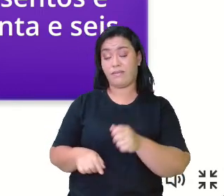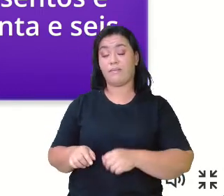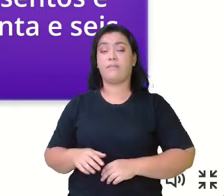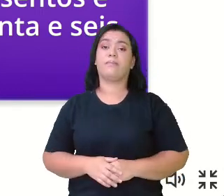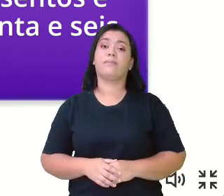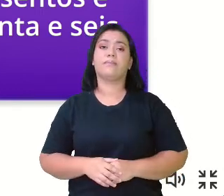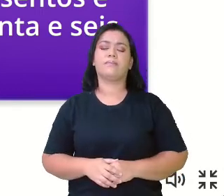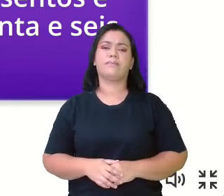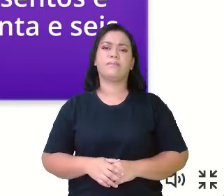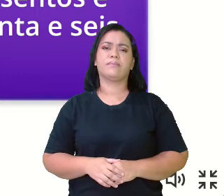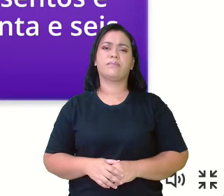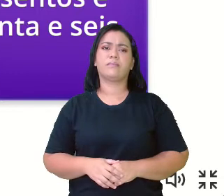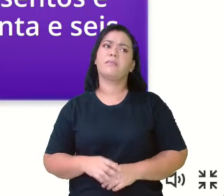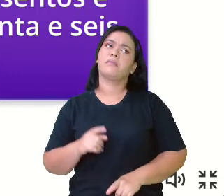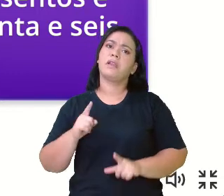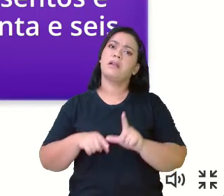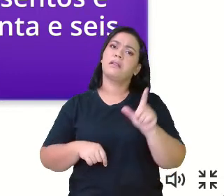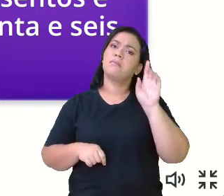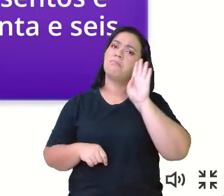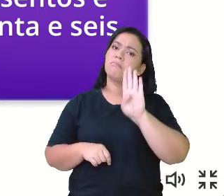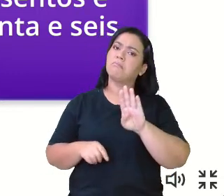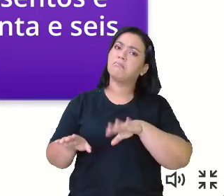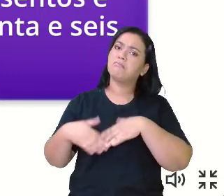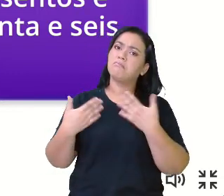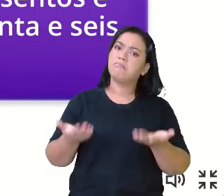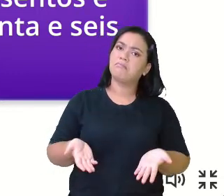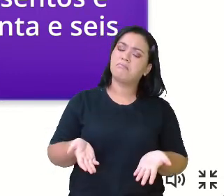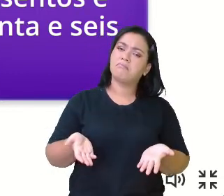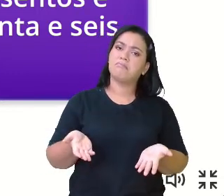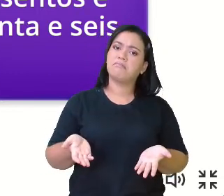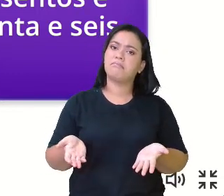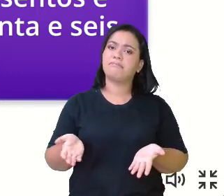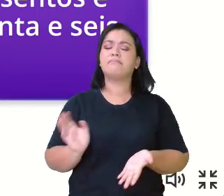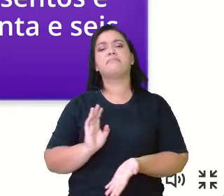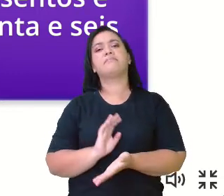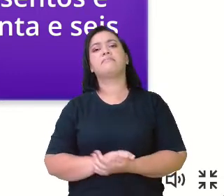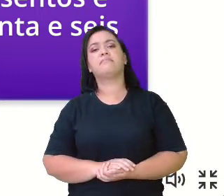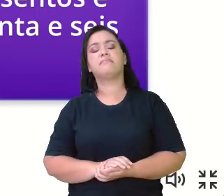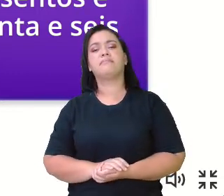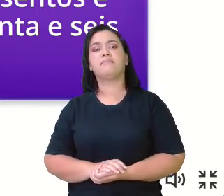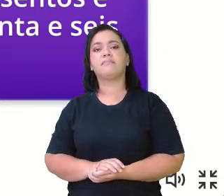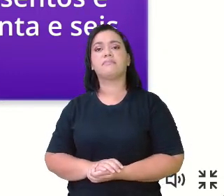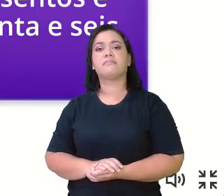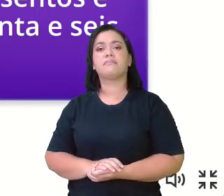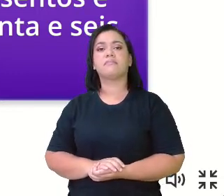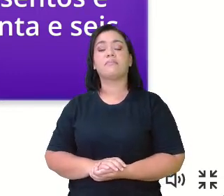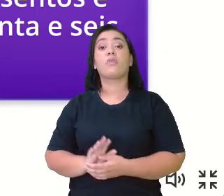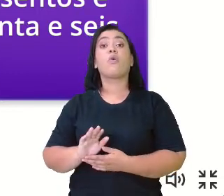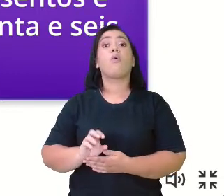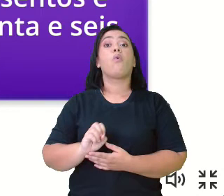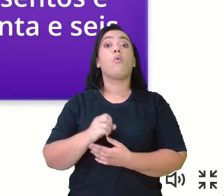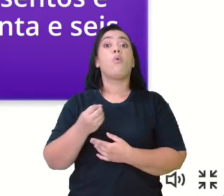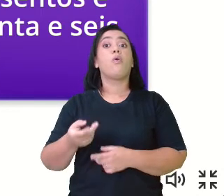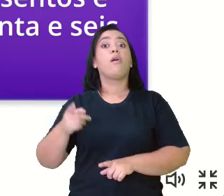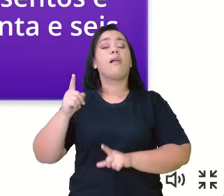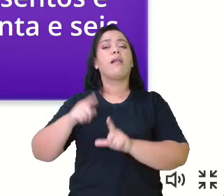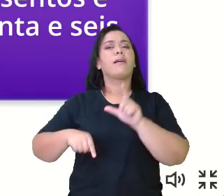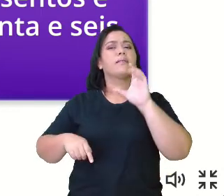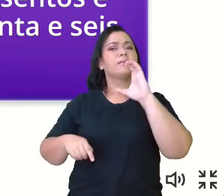665? Será que é a letra B, 60 e 66? Ou é a letra